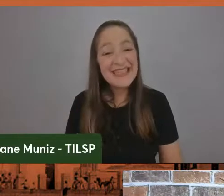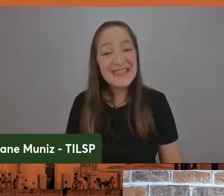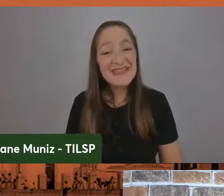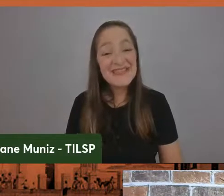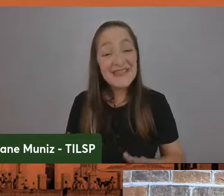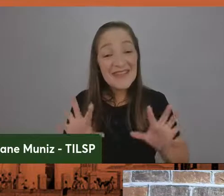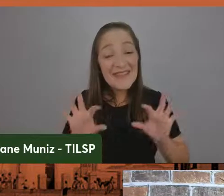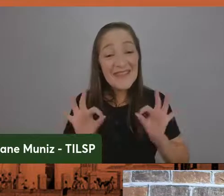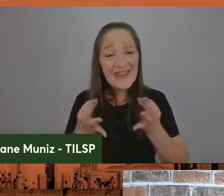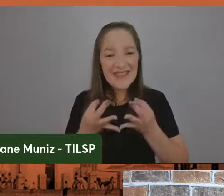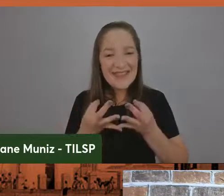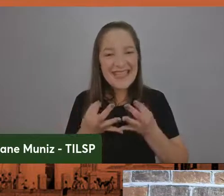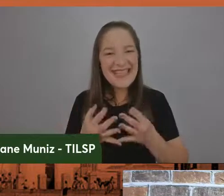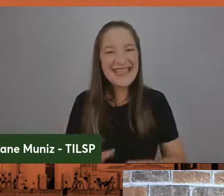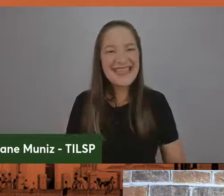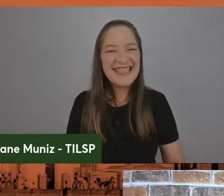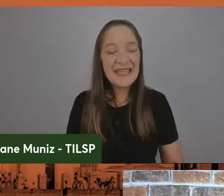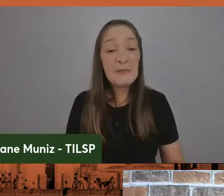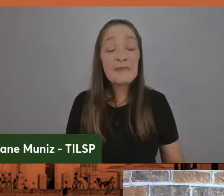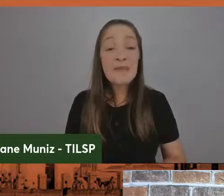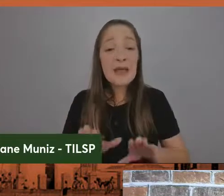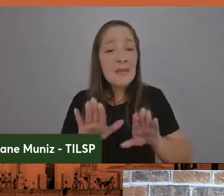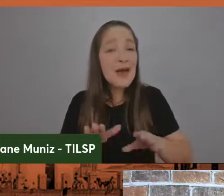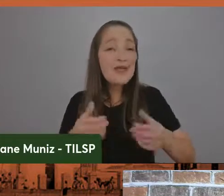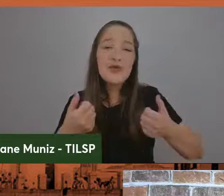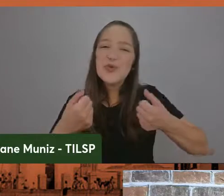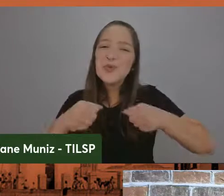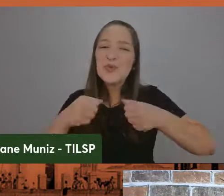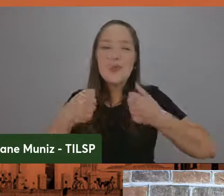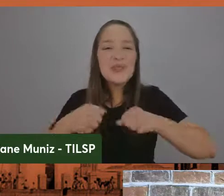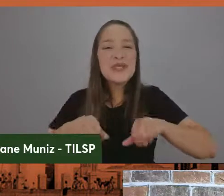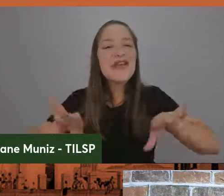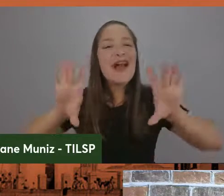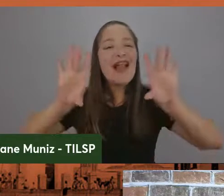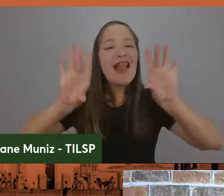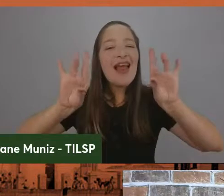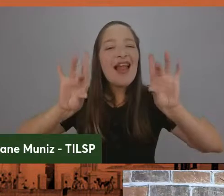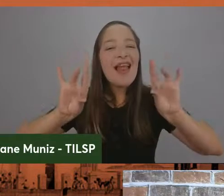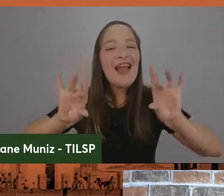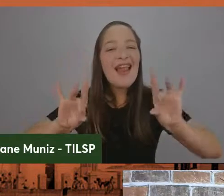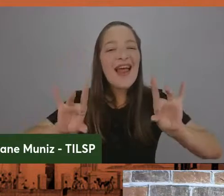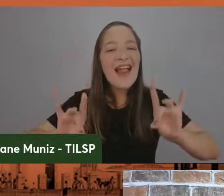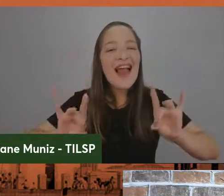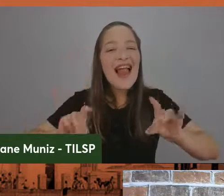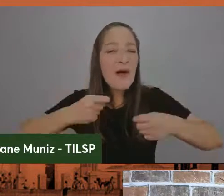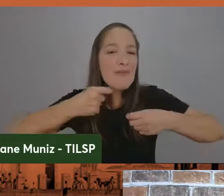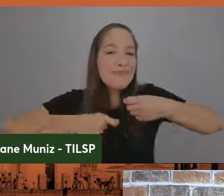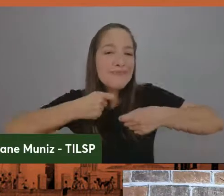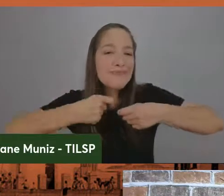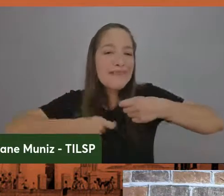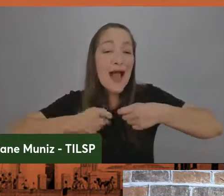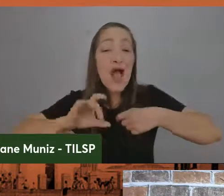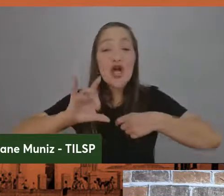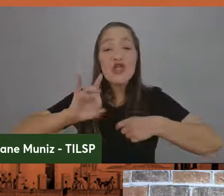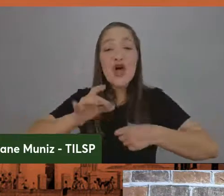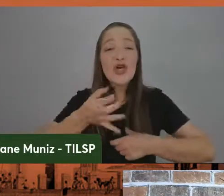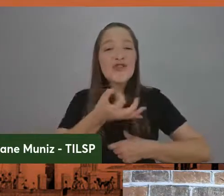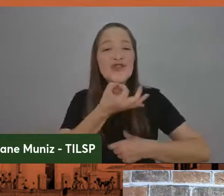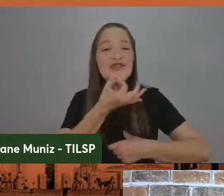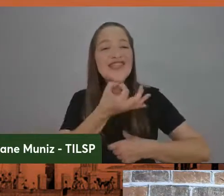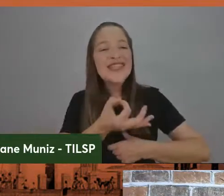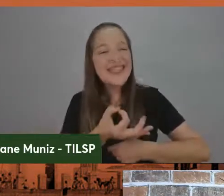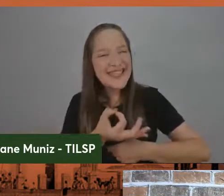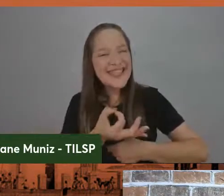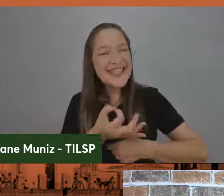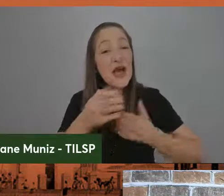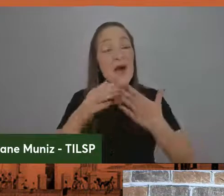parentesco, né? Mas não foi preciso, vamos dizer, só o que está ali sugerido, ali naquele